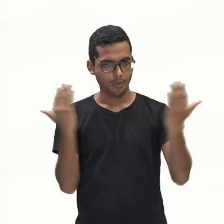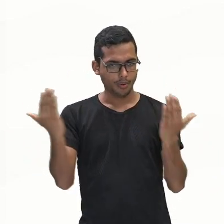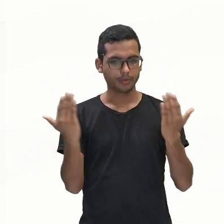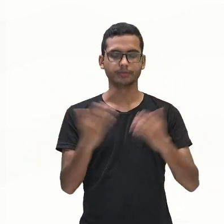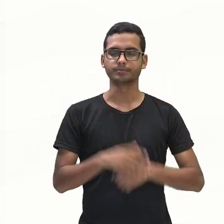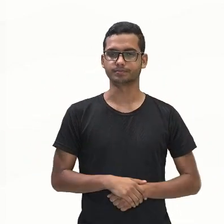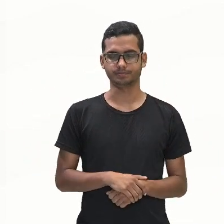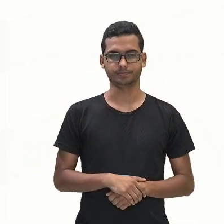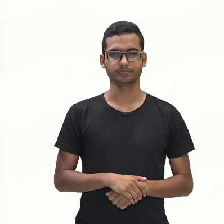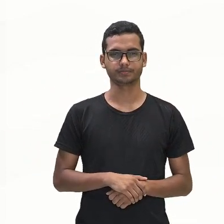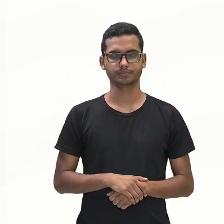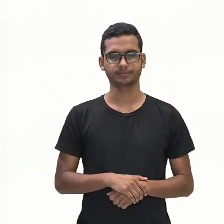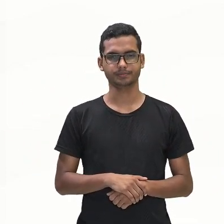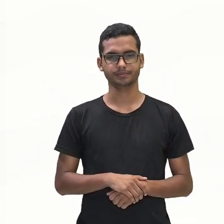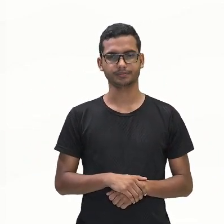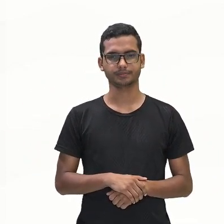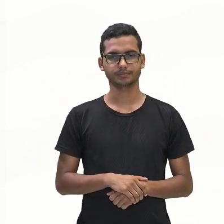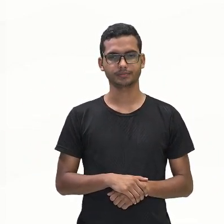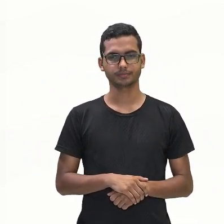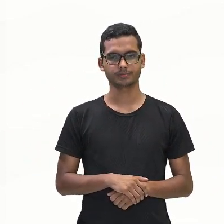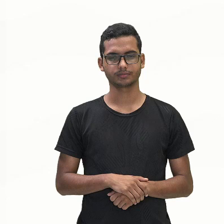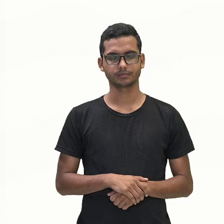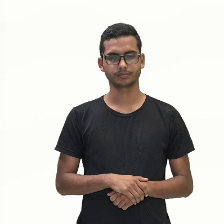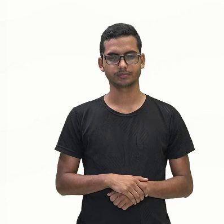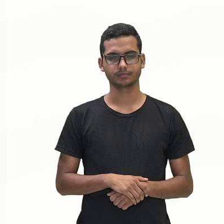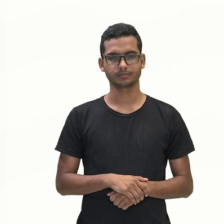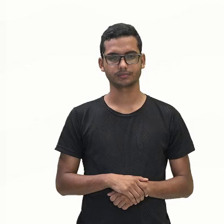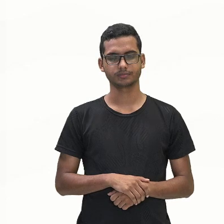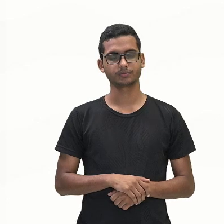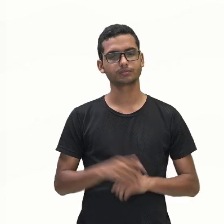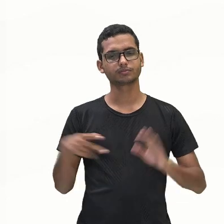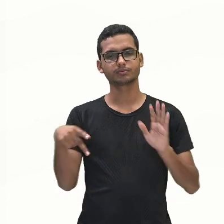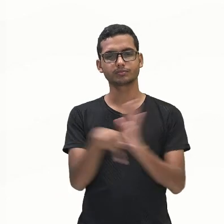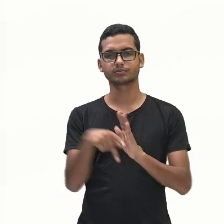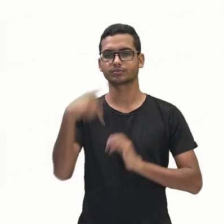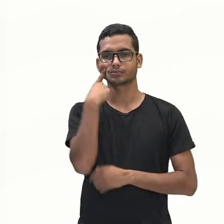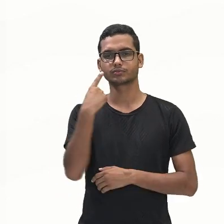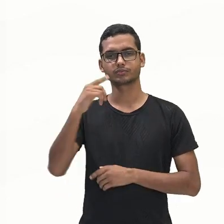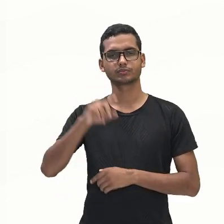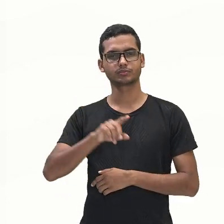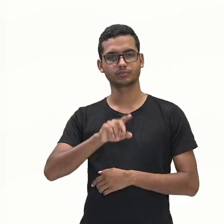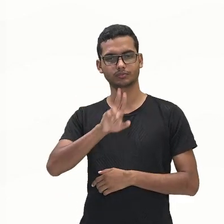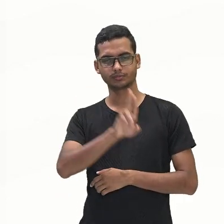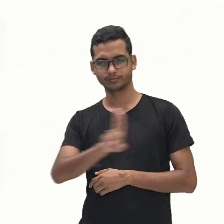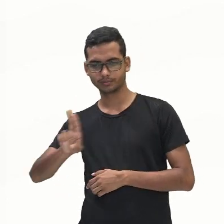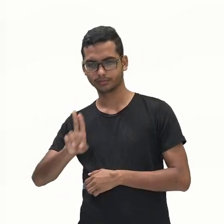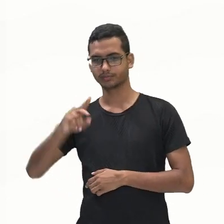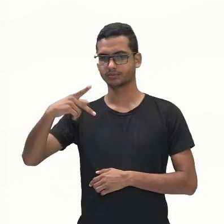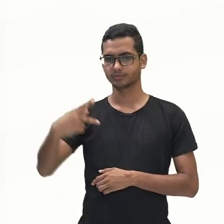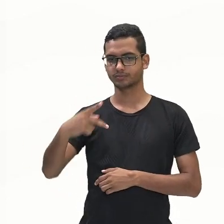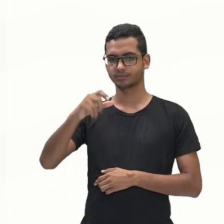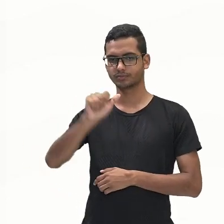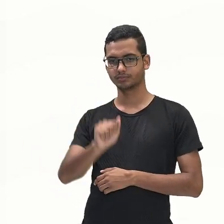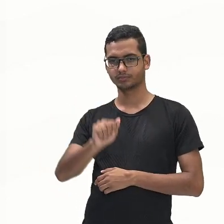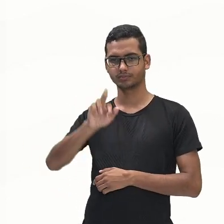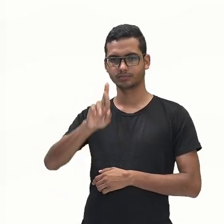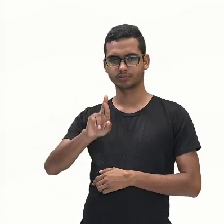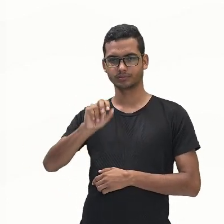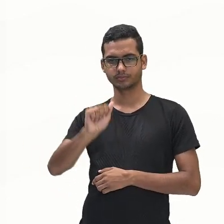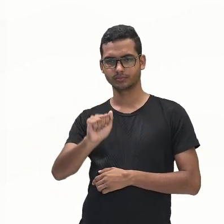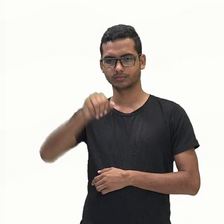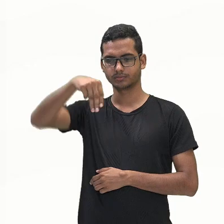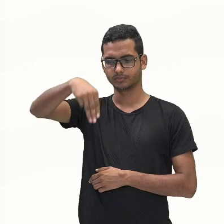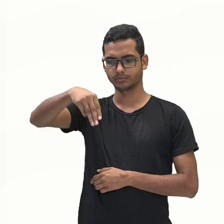a gente vai chegar aqui num parâmetro global com relação ao desenvolvimento social, a